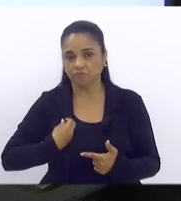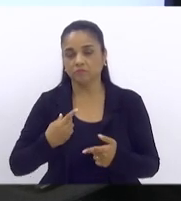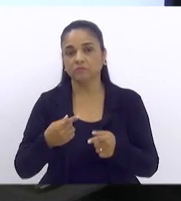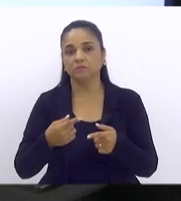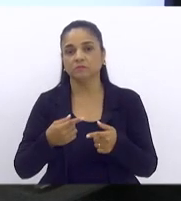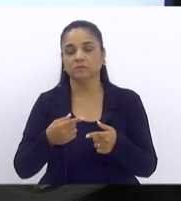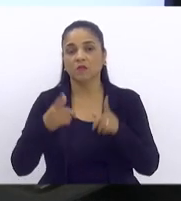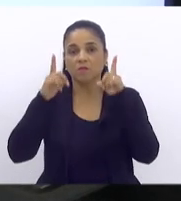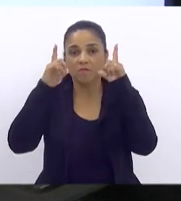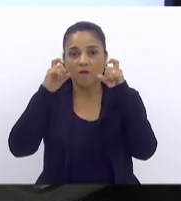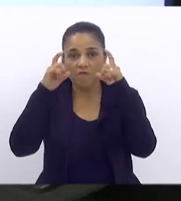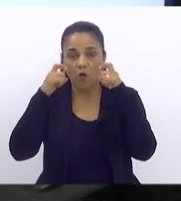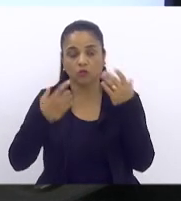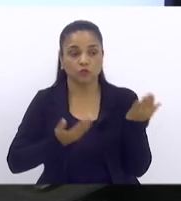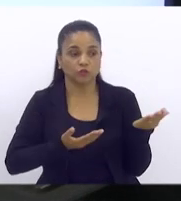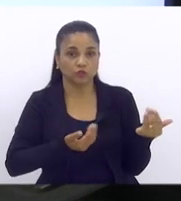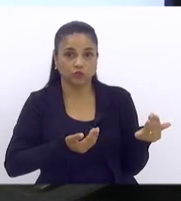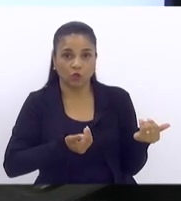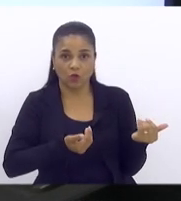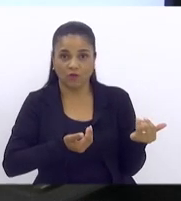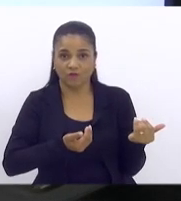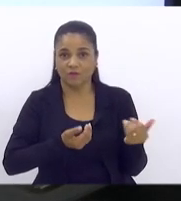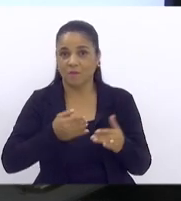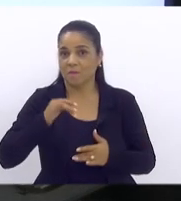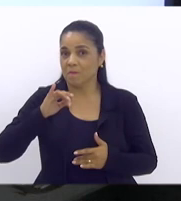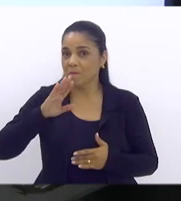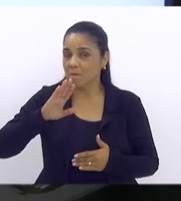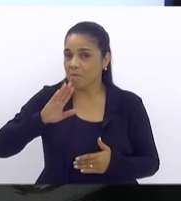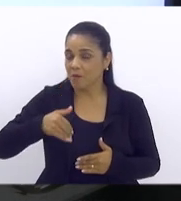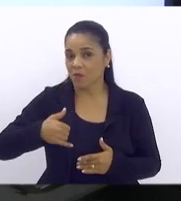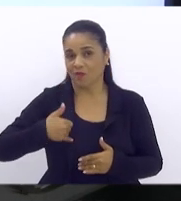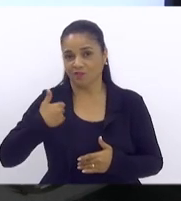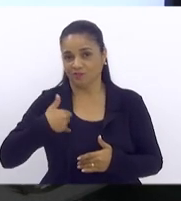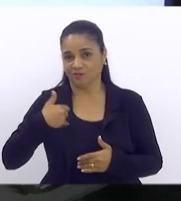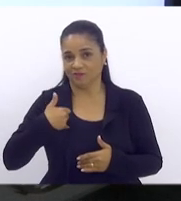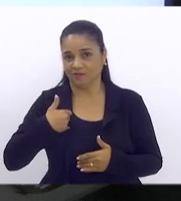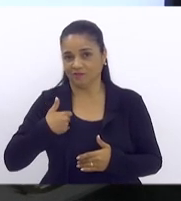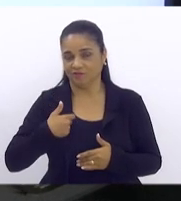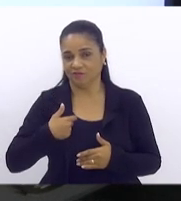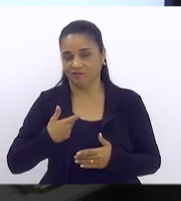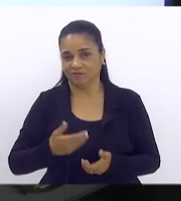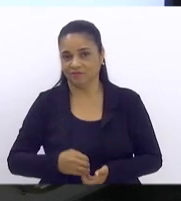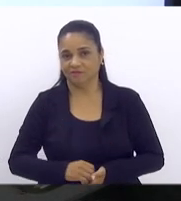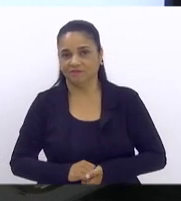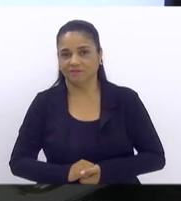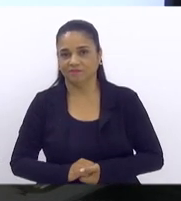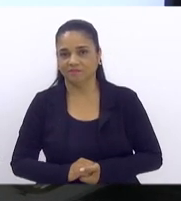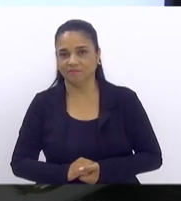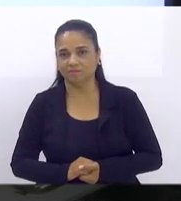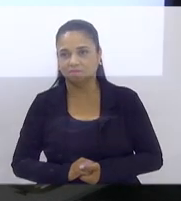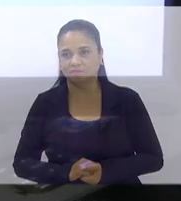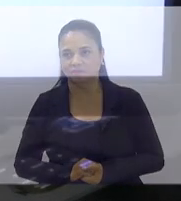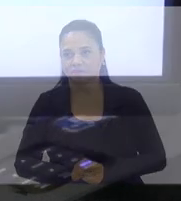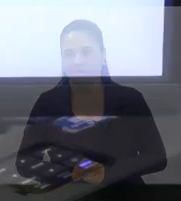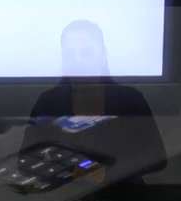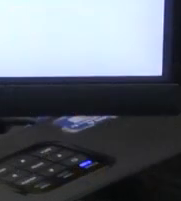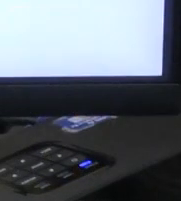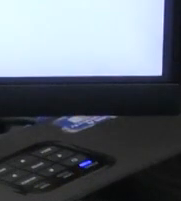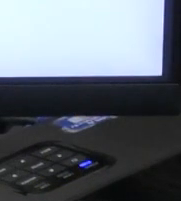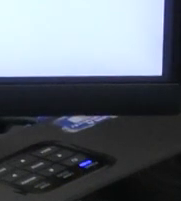uma foto dele adolescente, menor de idade, muito anterior à época dos fatos, o que também prejudica ainda mais um